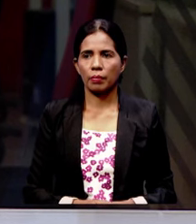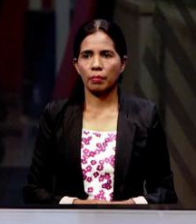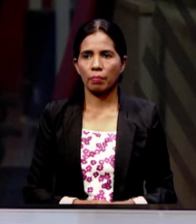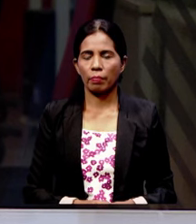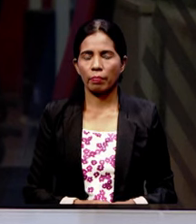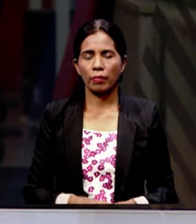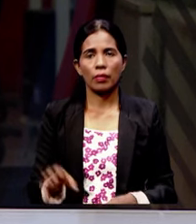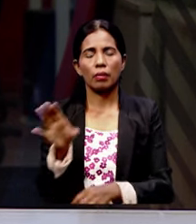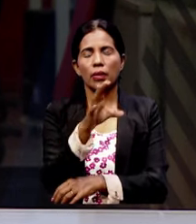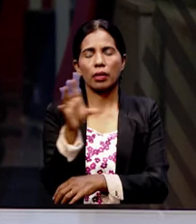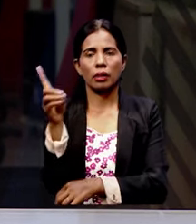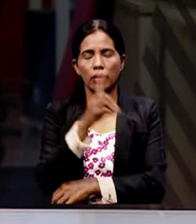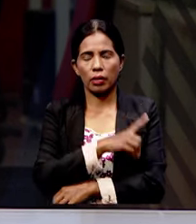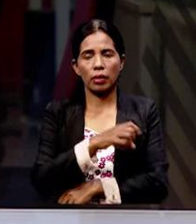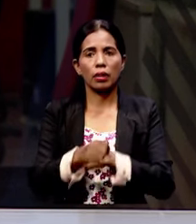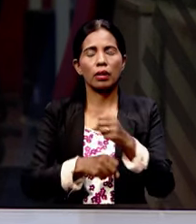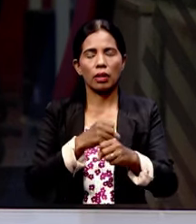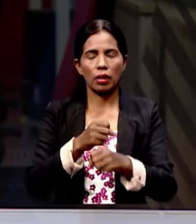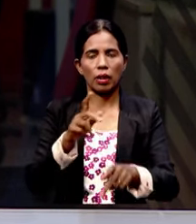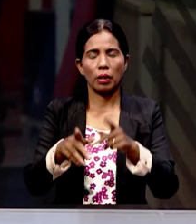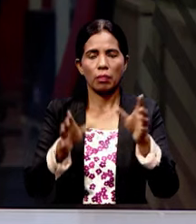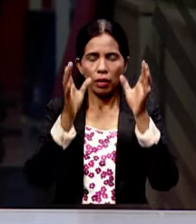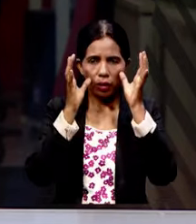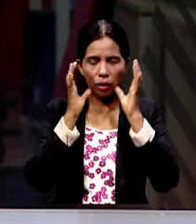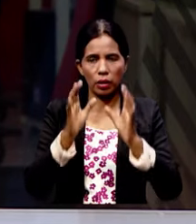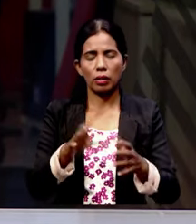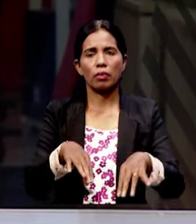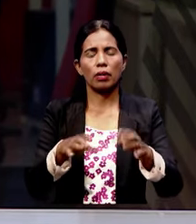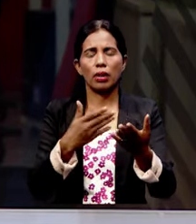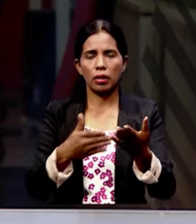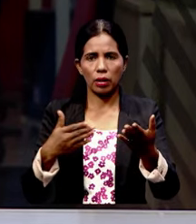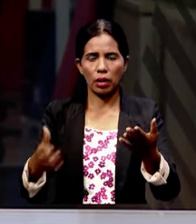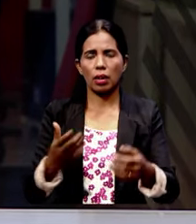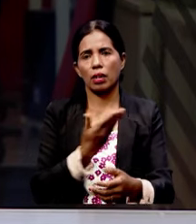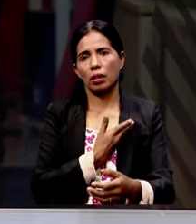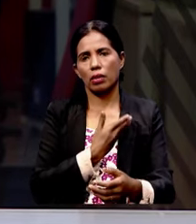Celebração Natal Tinané, comunidade triste, Tamba Folha, necessidade básica, continua a aço.